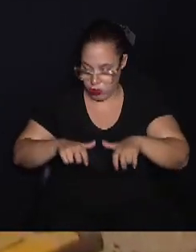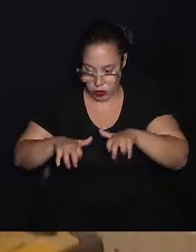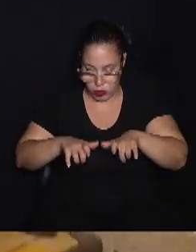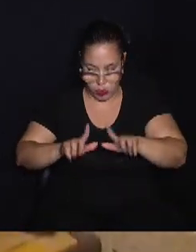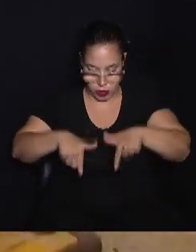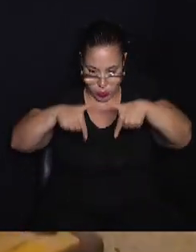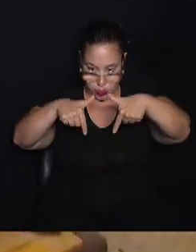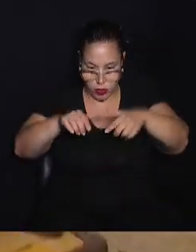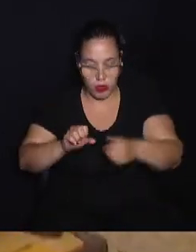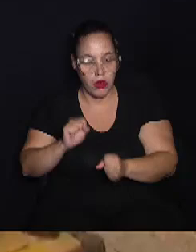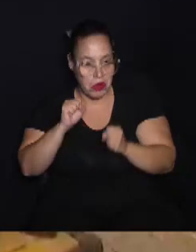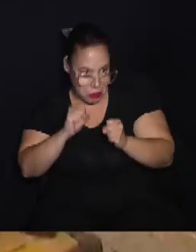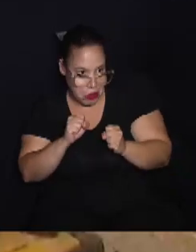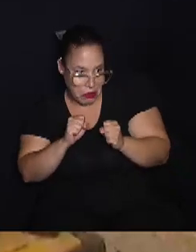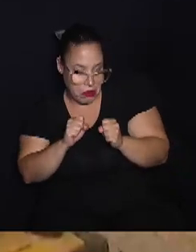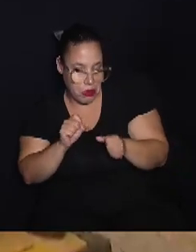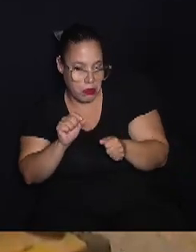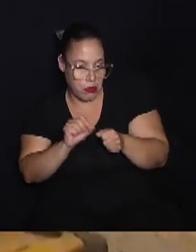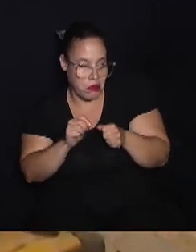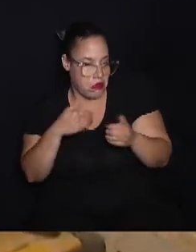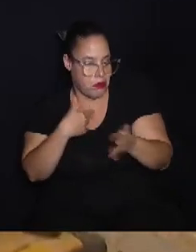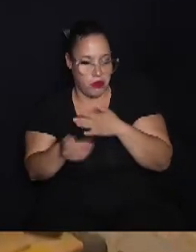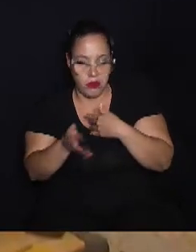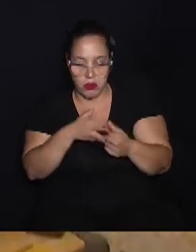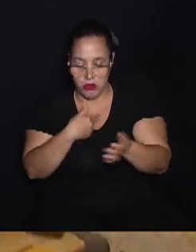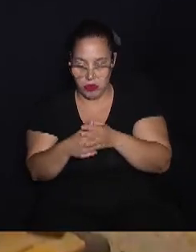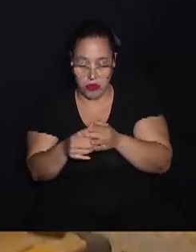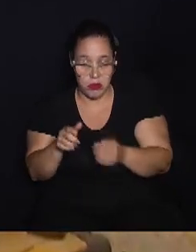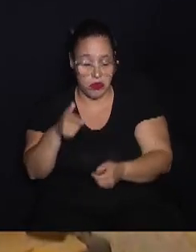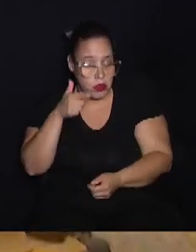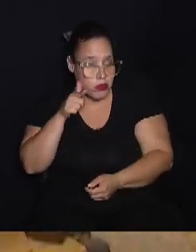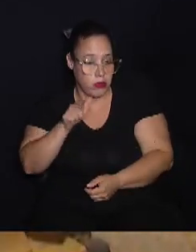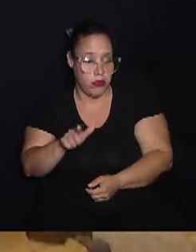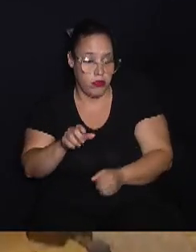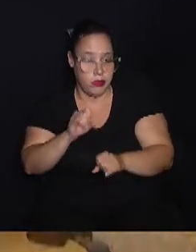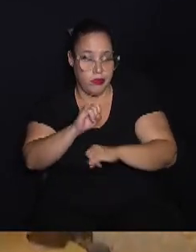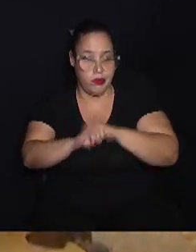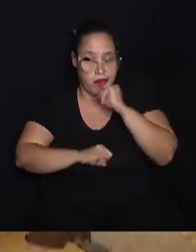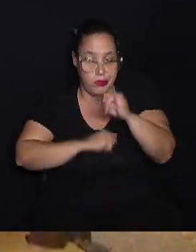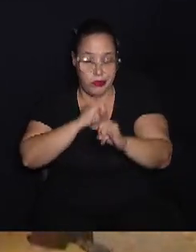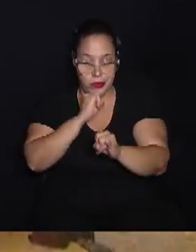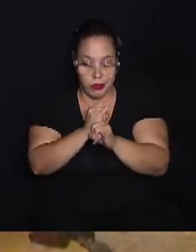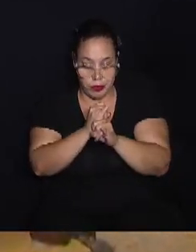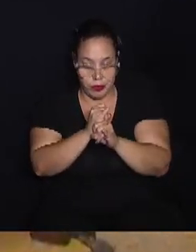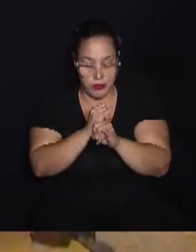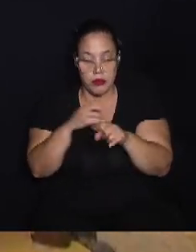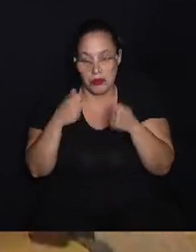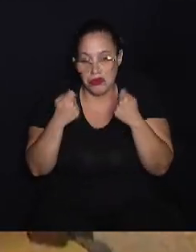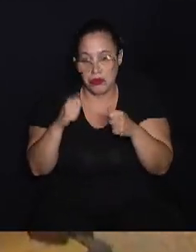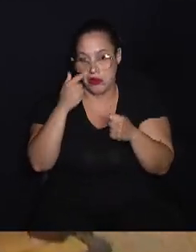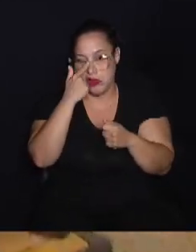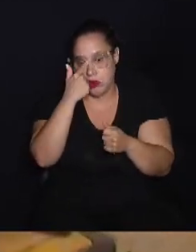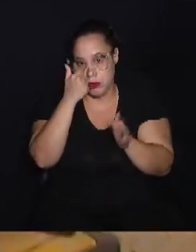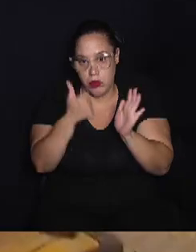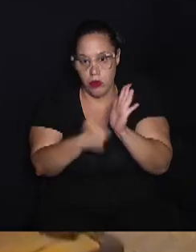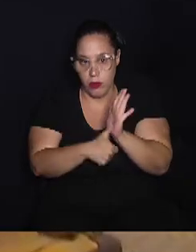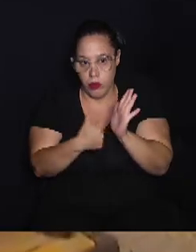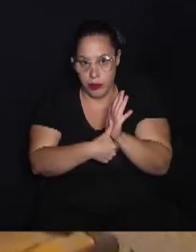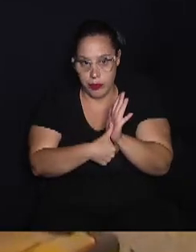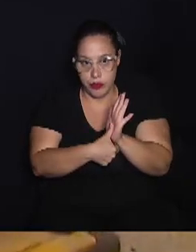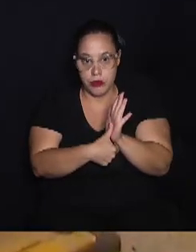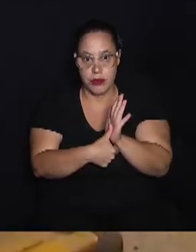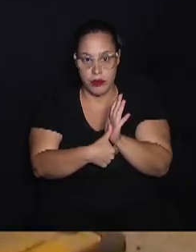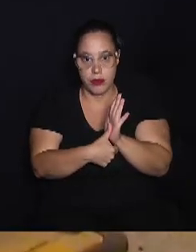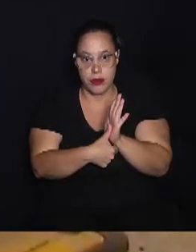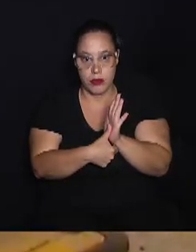e ele pode ser feito por qualquer equipamento que consiga acessar aem a internet né E é necessário ter em mãos os documentos porque o